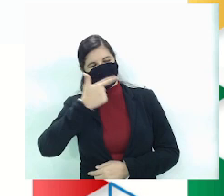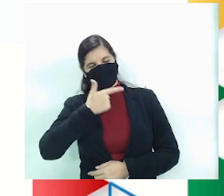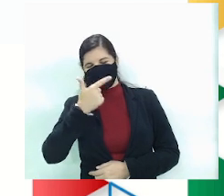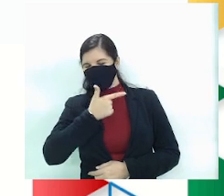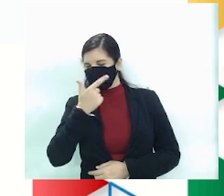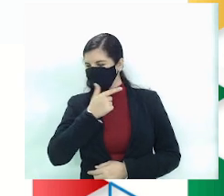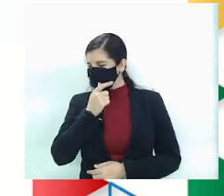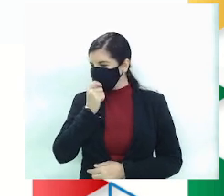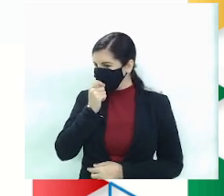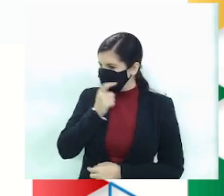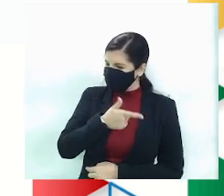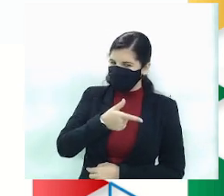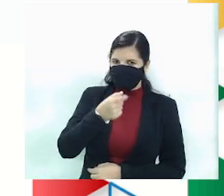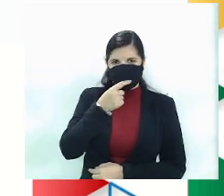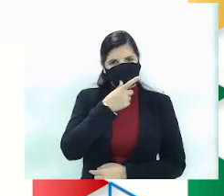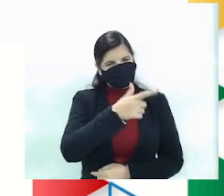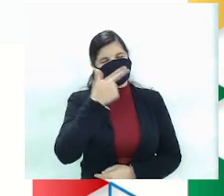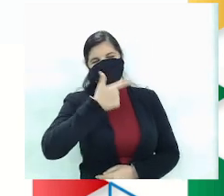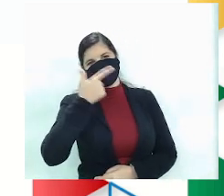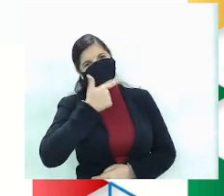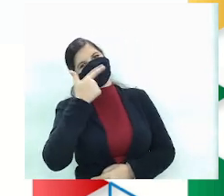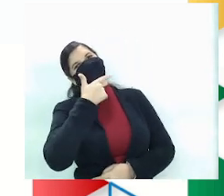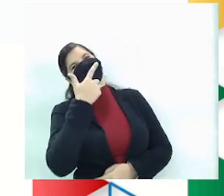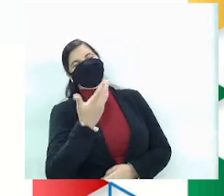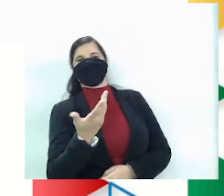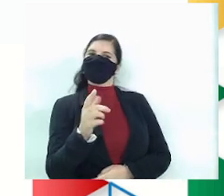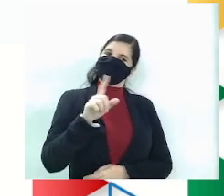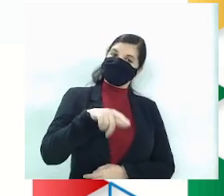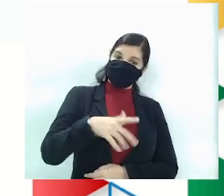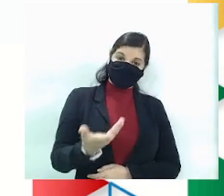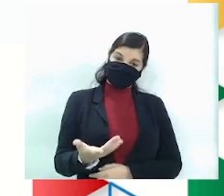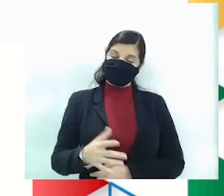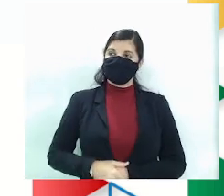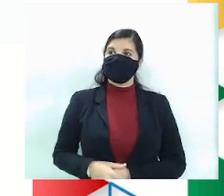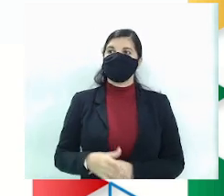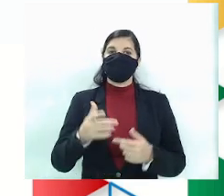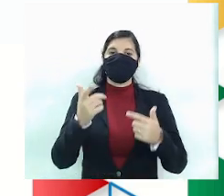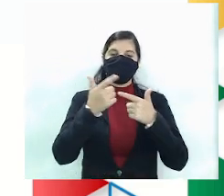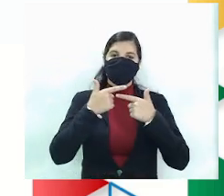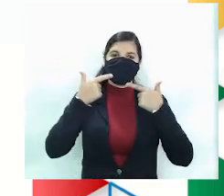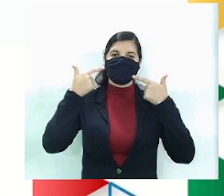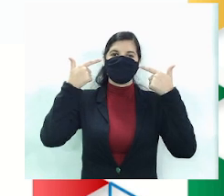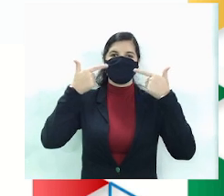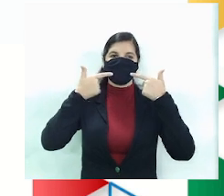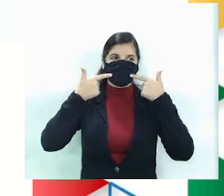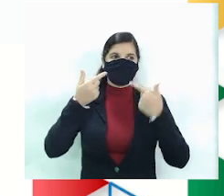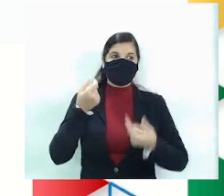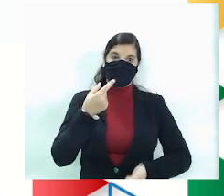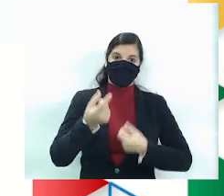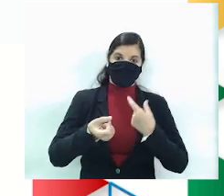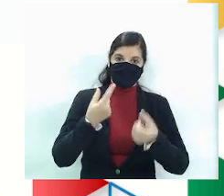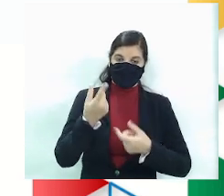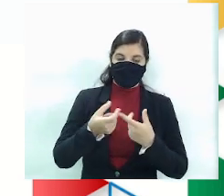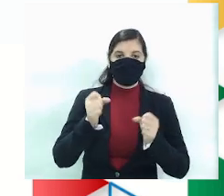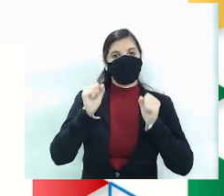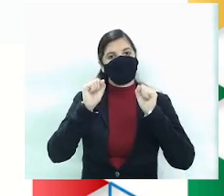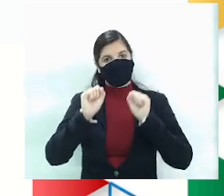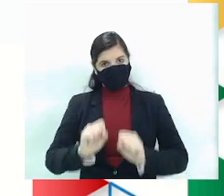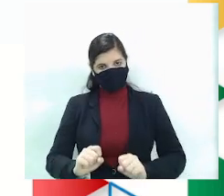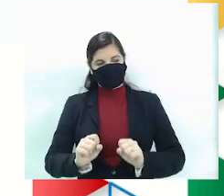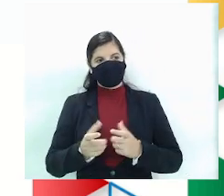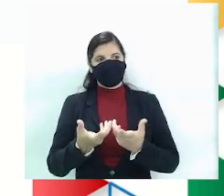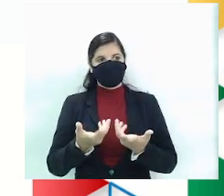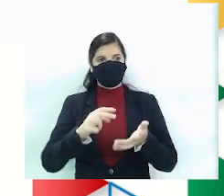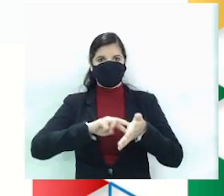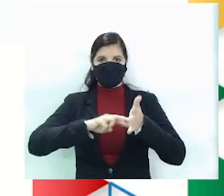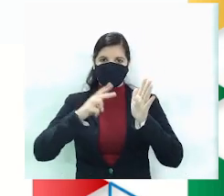divertido, engraçado e tudo mais, certo? E o riso, por algumas vezes, pode também ser